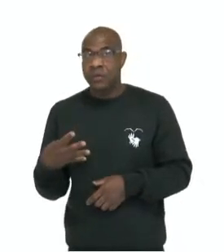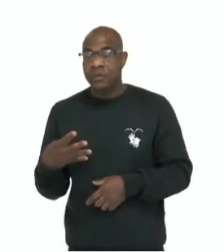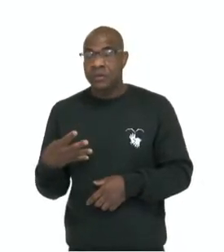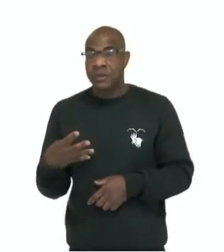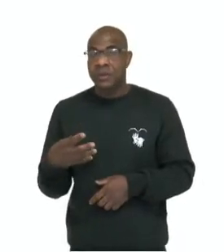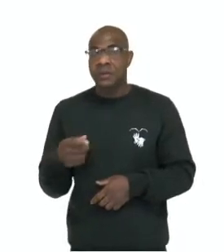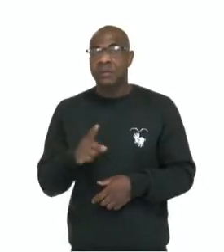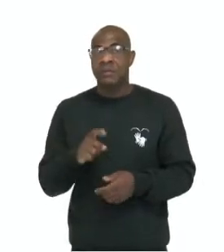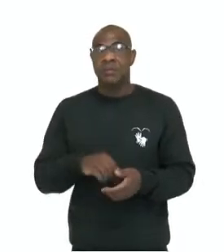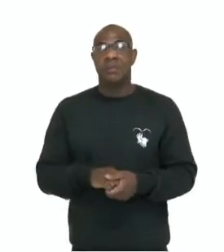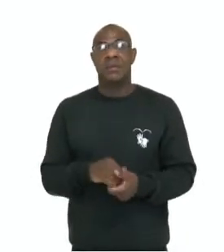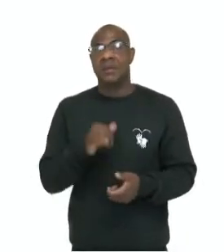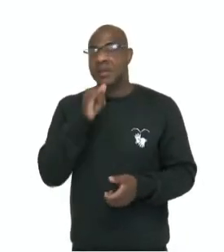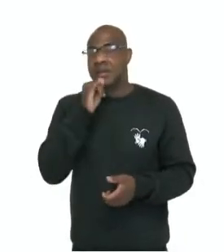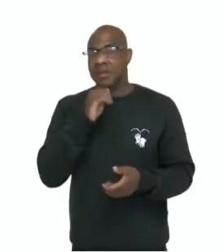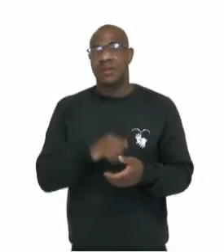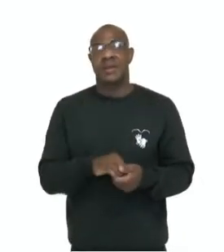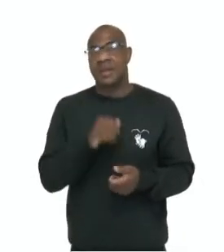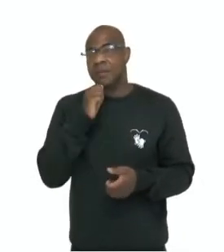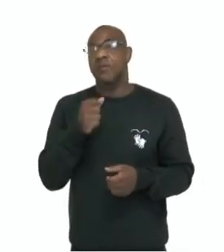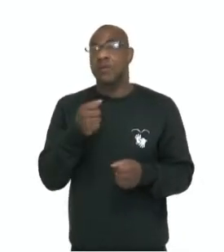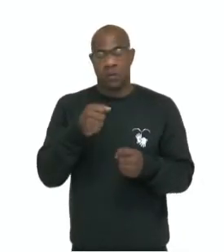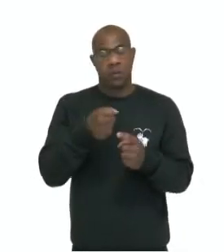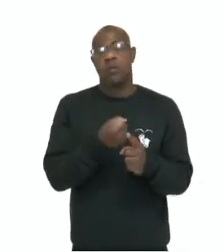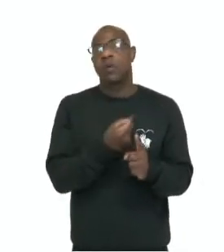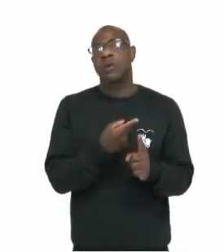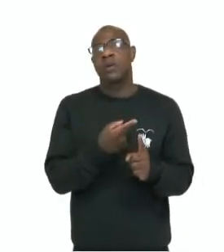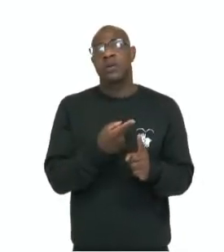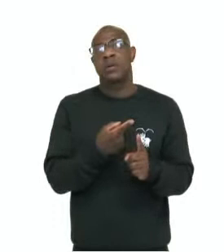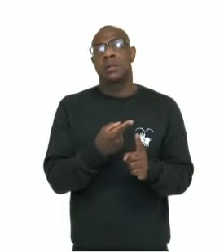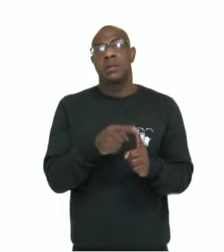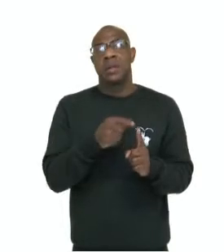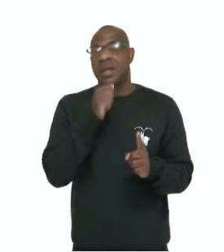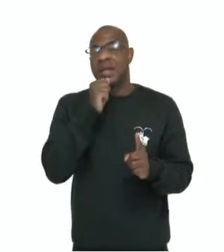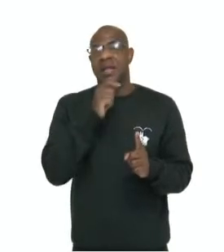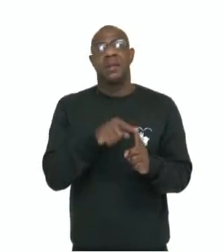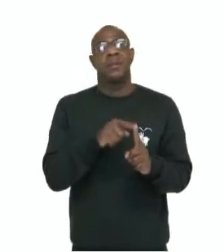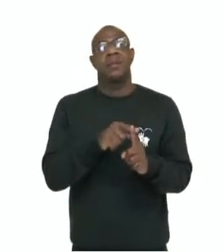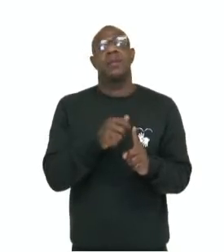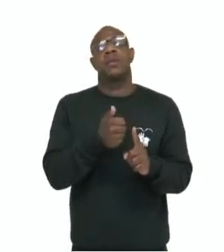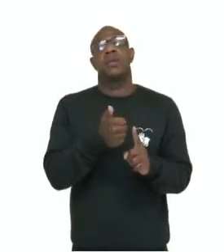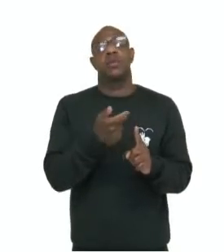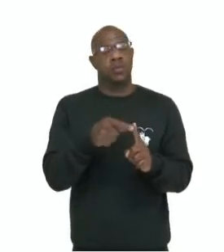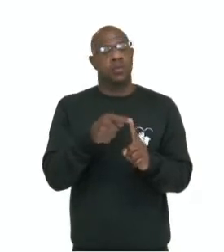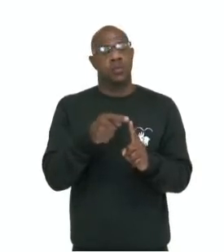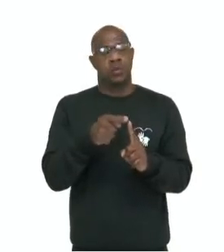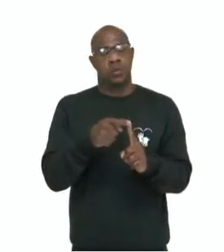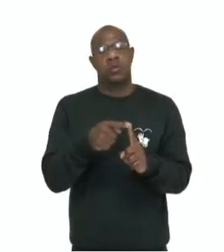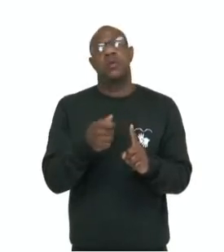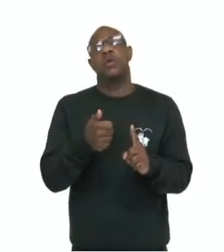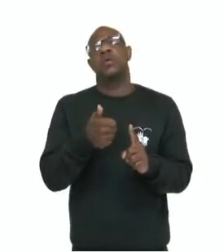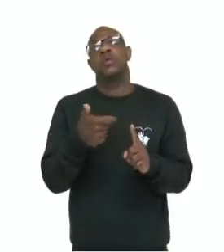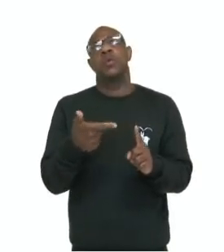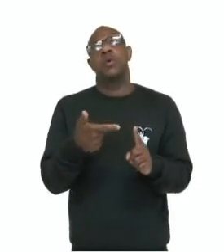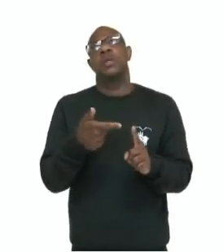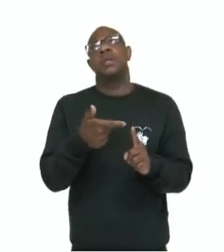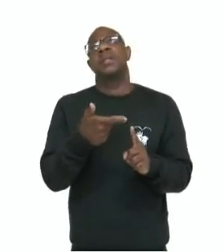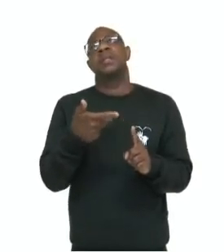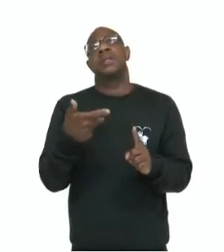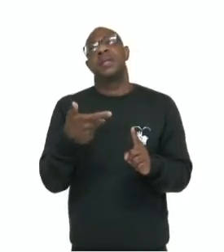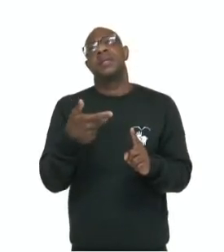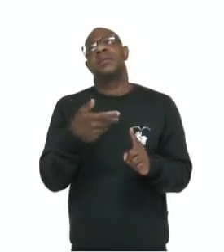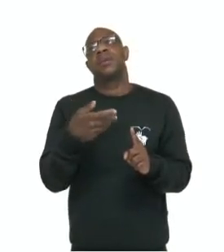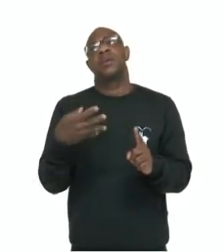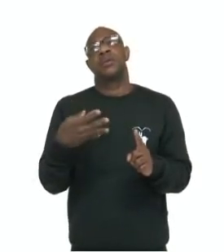14º dia. Então, se você menstruou no dia 12, você vai contar 14 dias a partir do dia 12. 12 é o primeiro dia, 13,